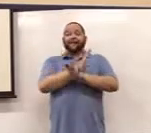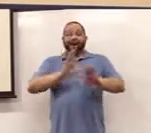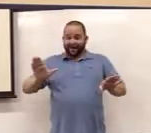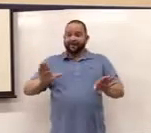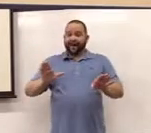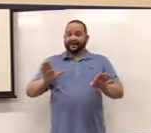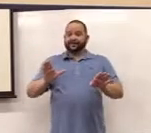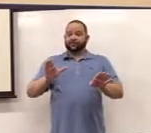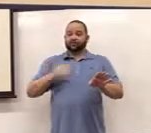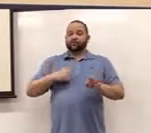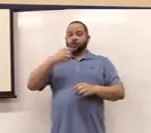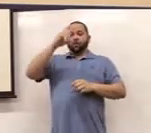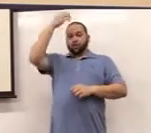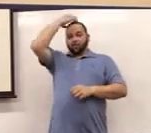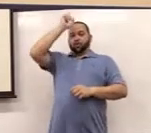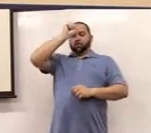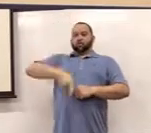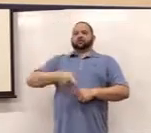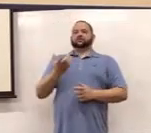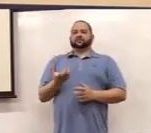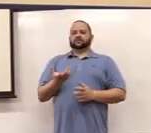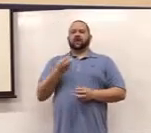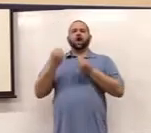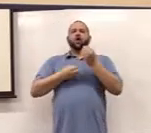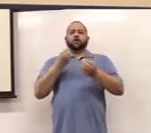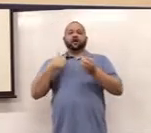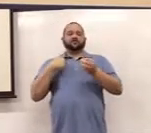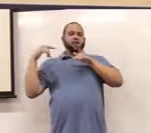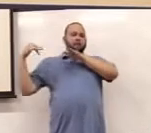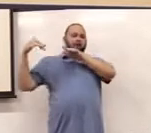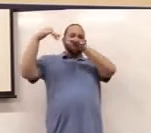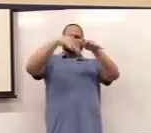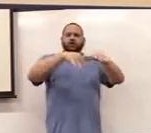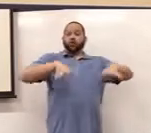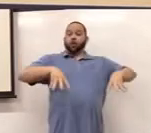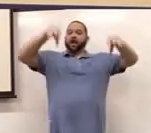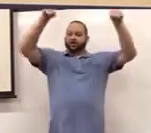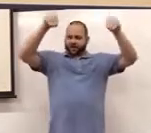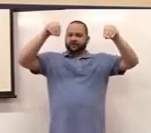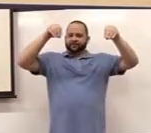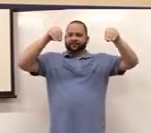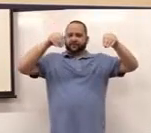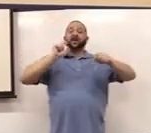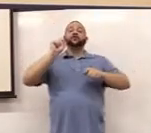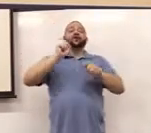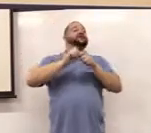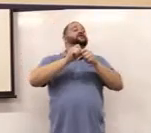Isso. Como que eles acabaram com a monarquia? Eles invadiram o Palácio de Versalhes. E o que eles fizeram com o rei? Essa parte mais